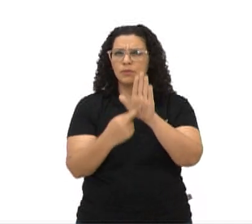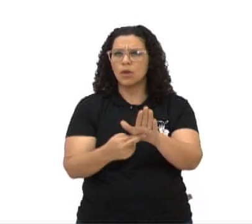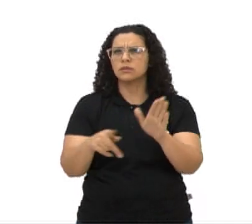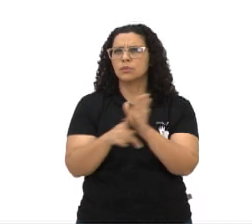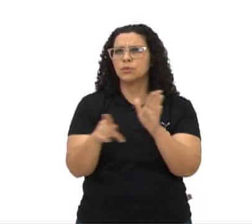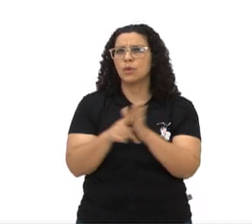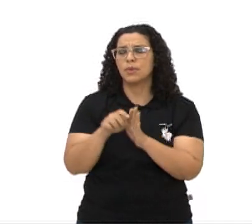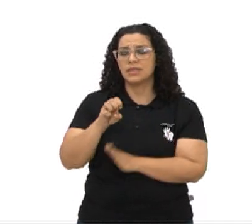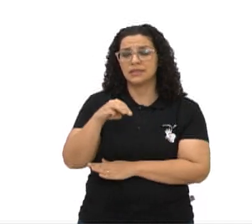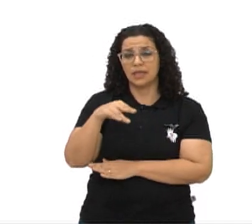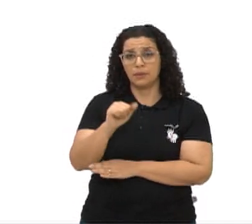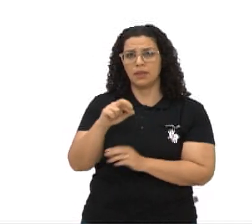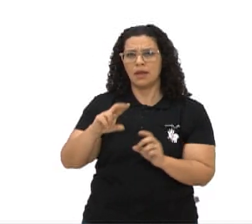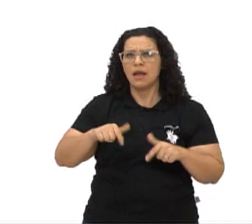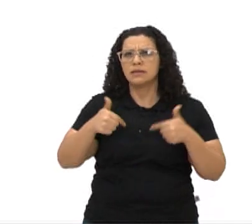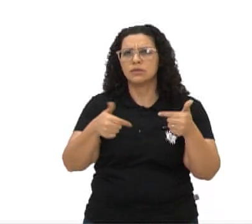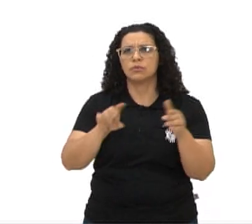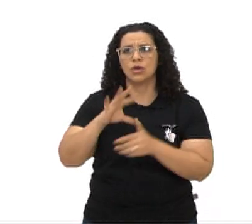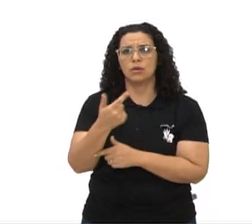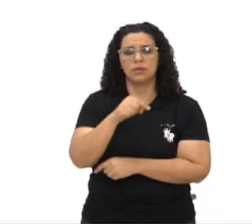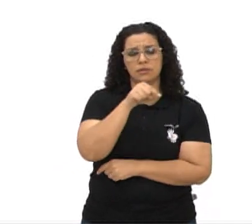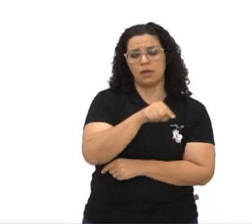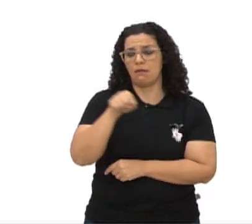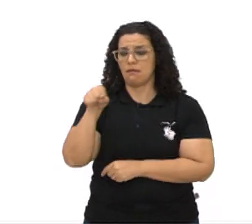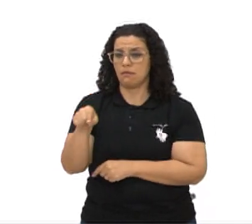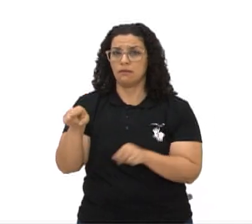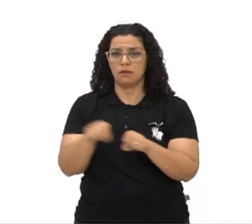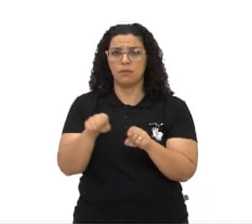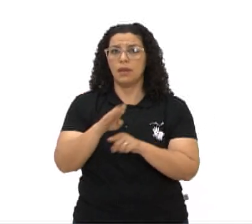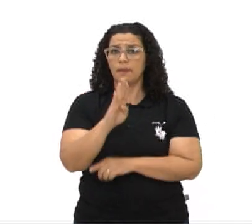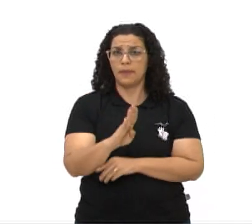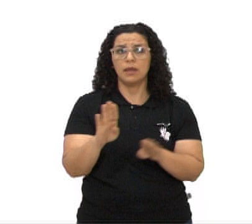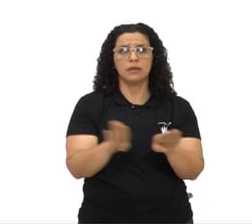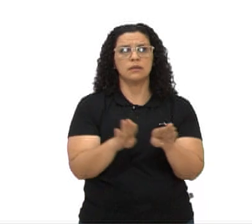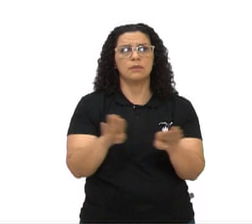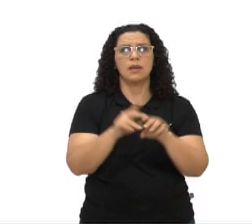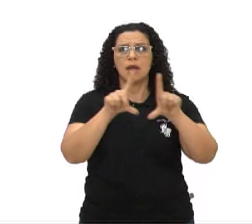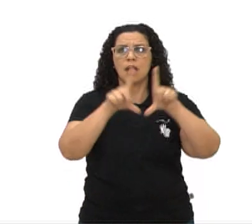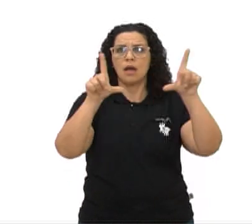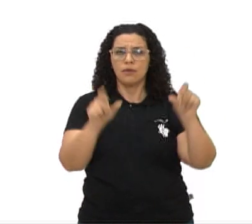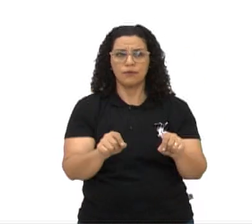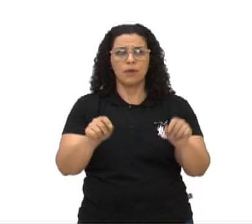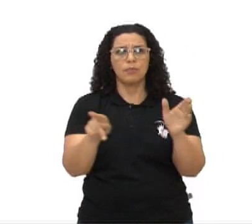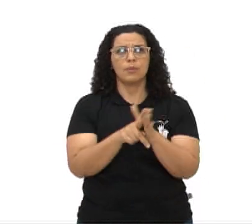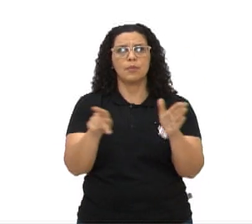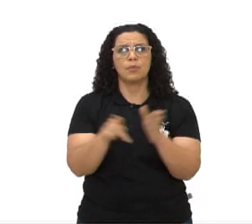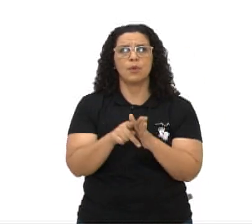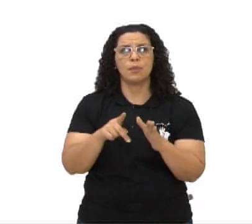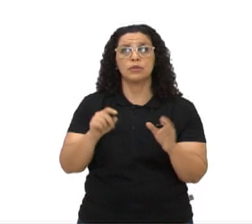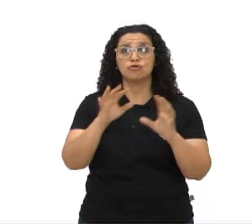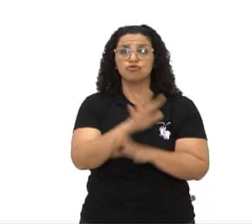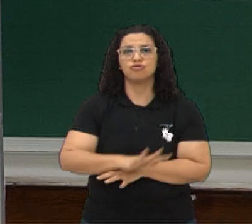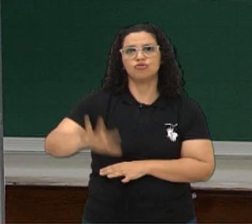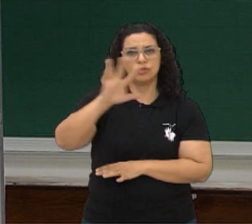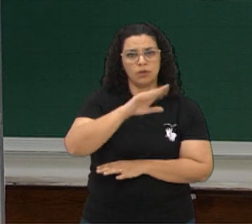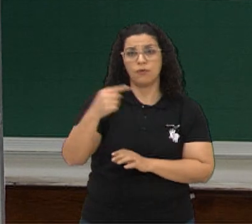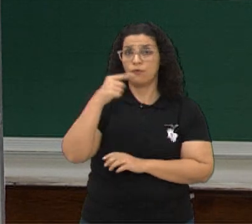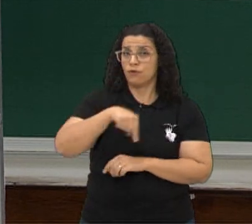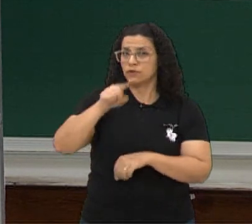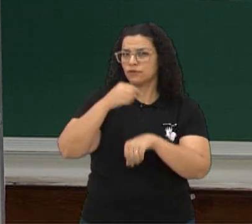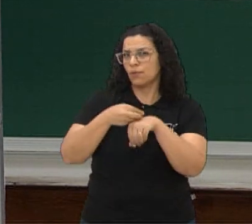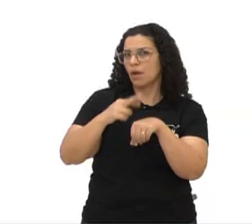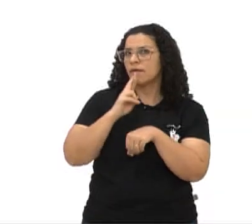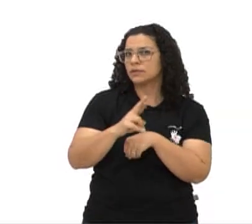as semi-reações que ocorrem no cátodo e no anodo. E letra B, a equação da reação global. Agora